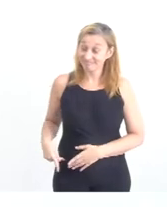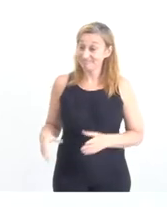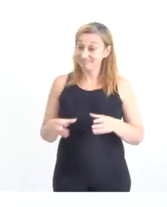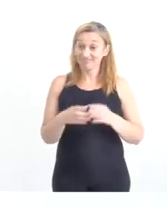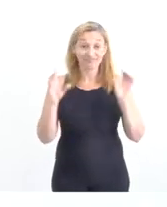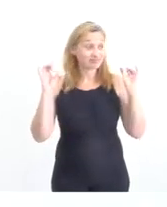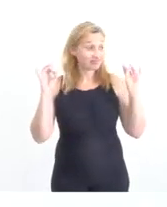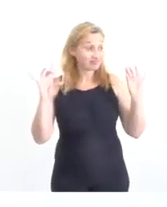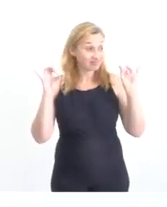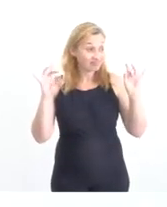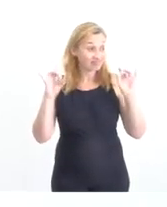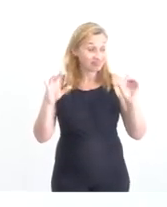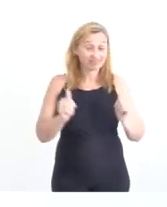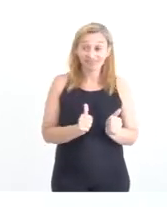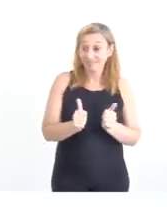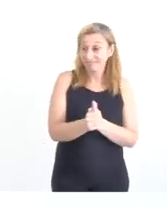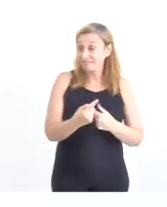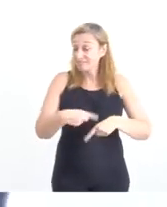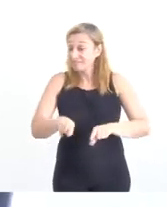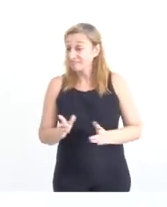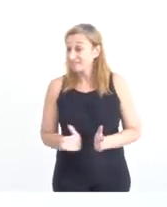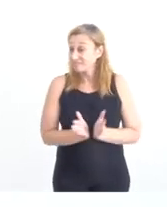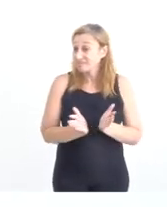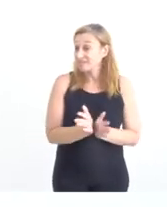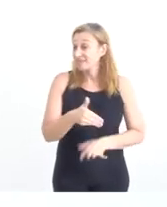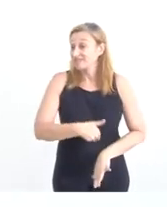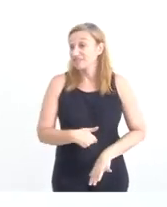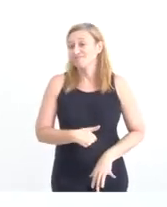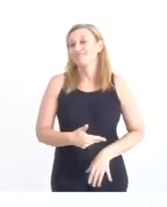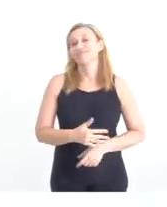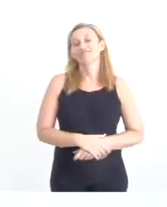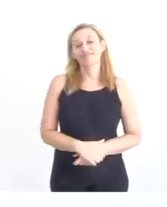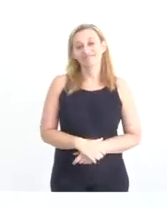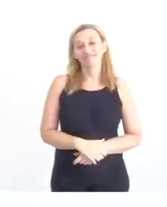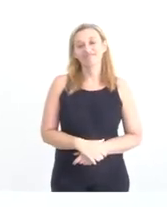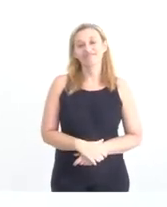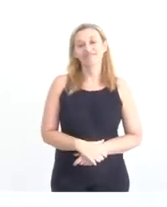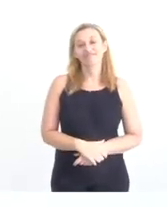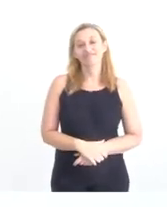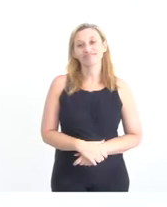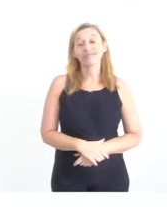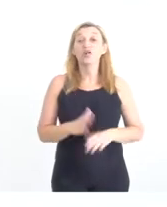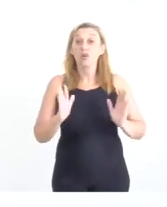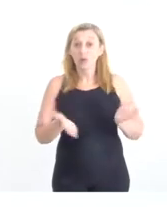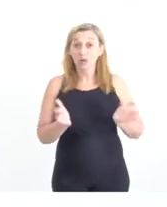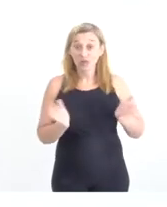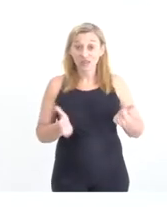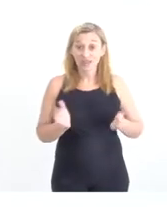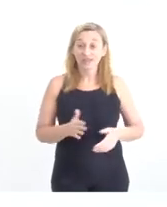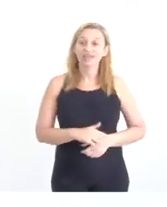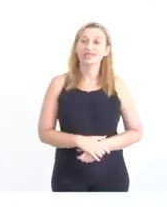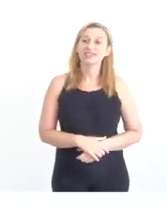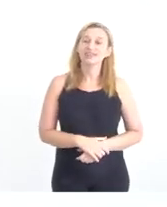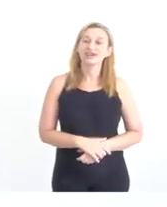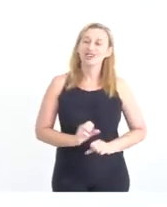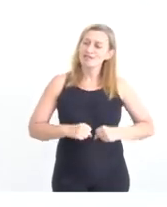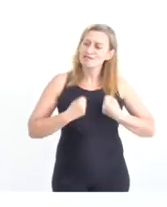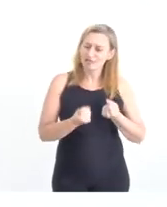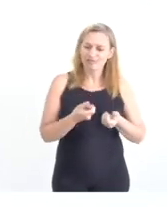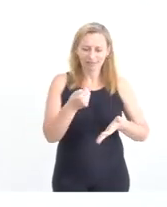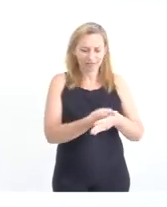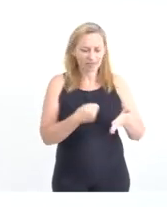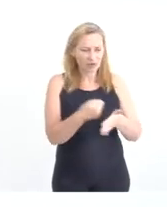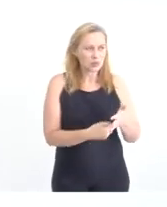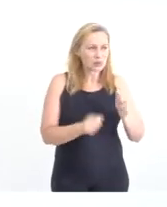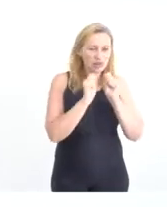comissão especial de enfrentamento à miséria e à extrema pobreza e que hoje reforça